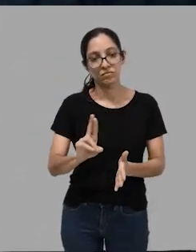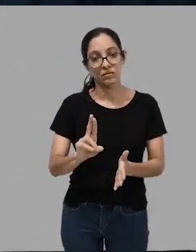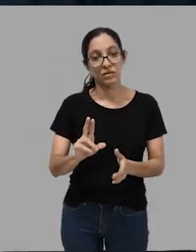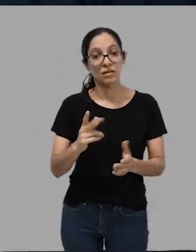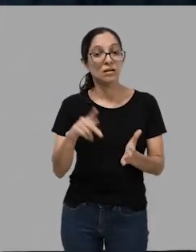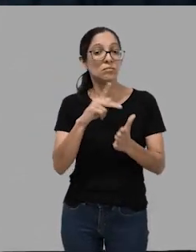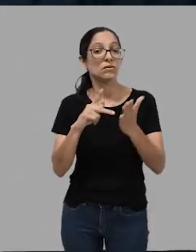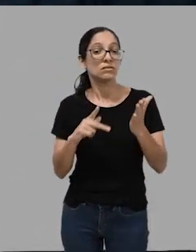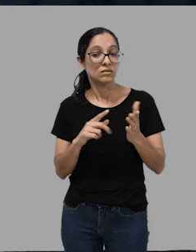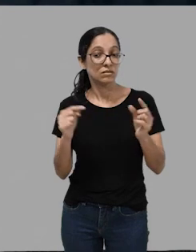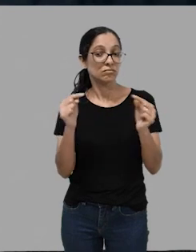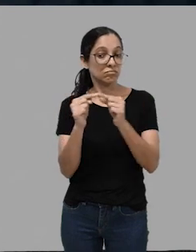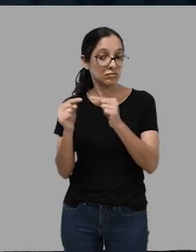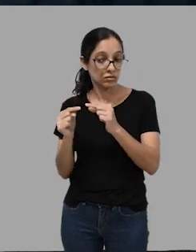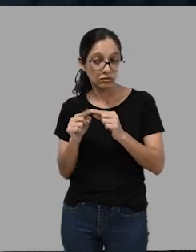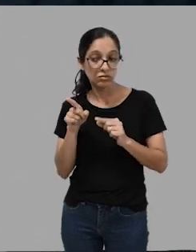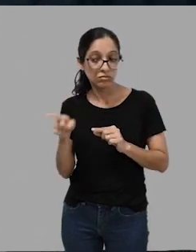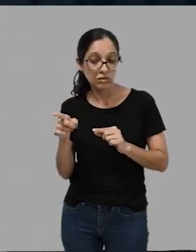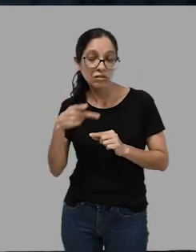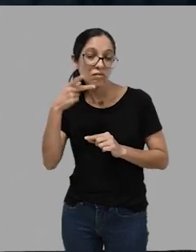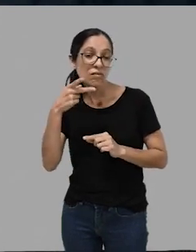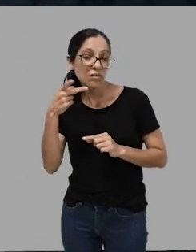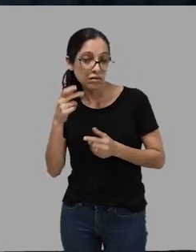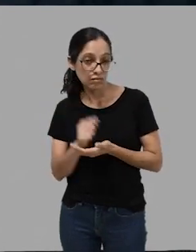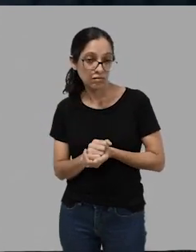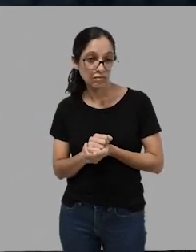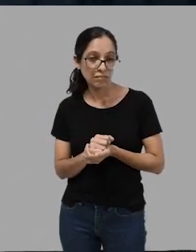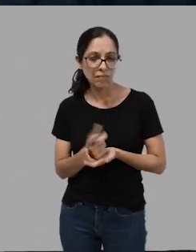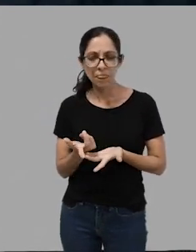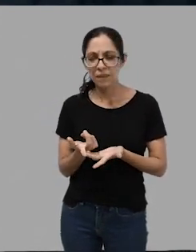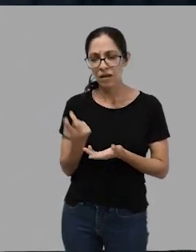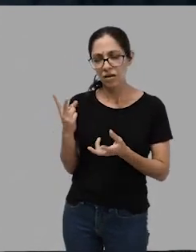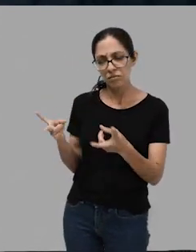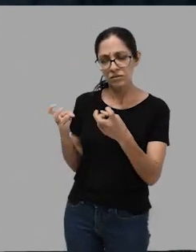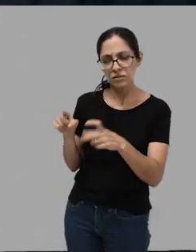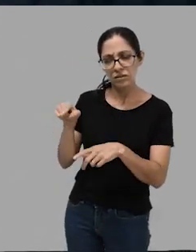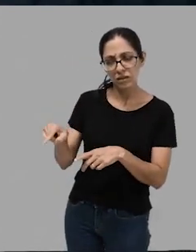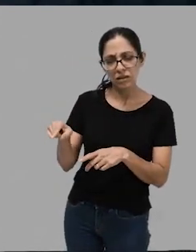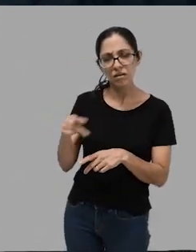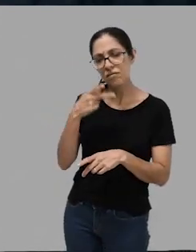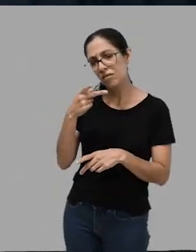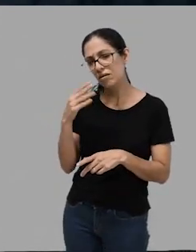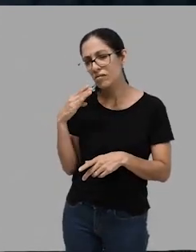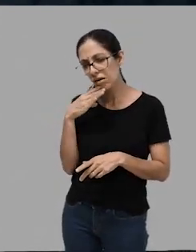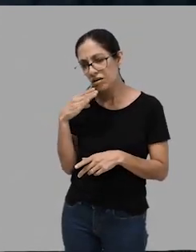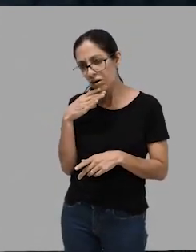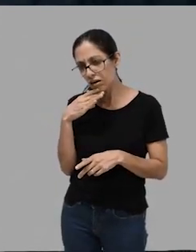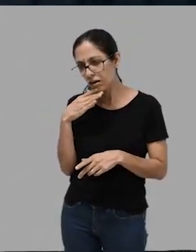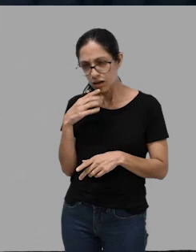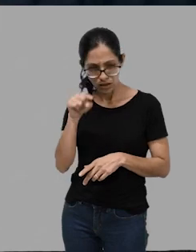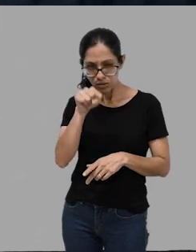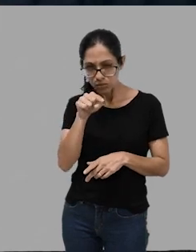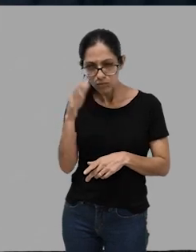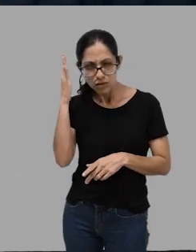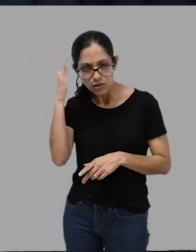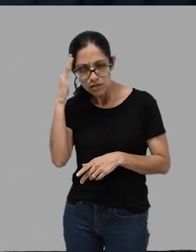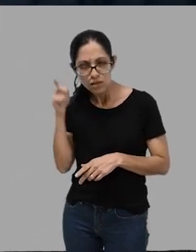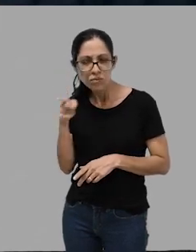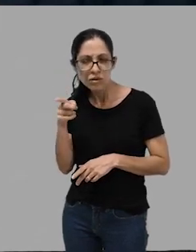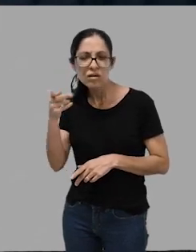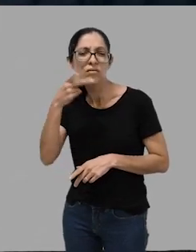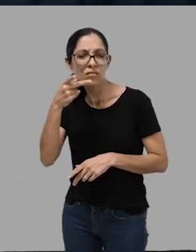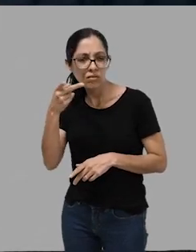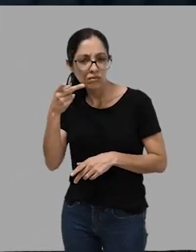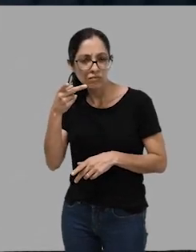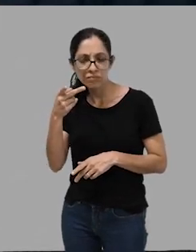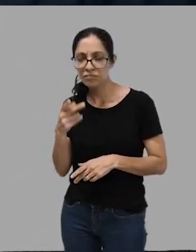a minha pergunta o fato dele escrever daquele jeito pelo jeito que ele falava vai dificultar o teu entendimento do que ele quis dizer